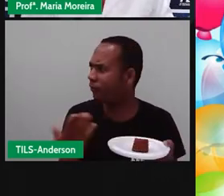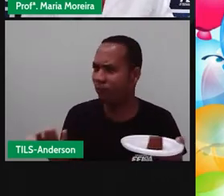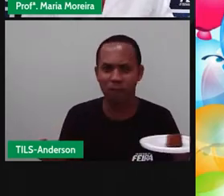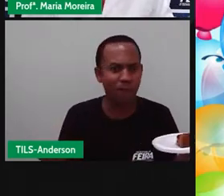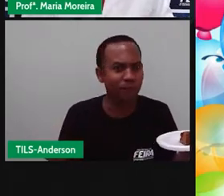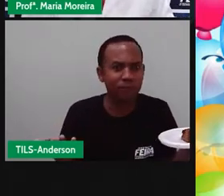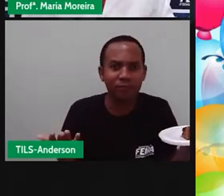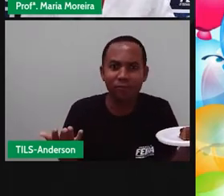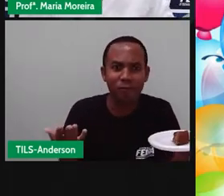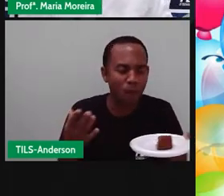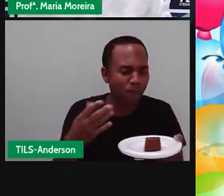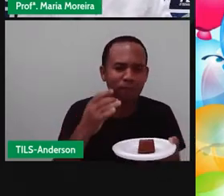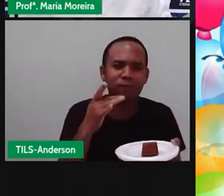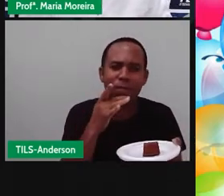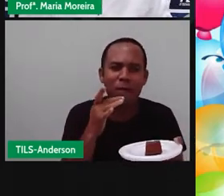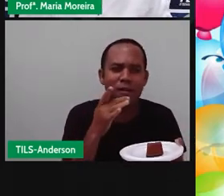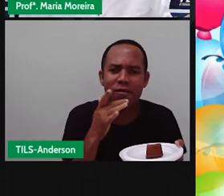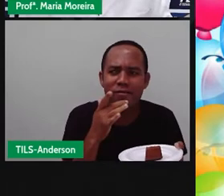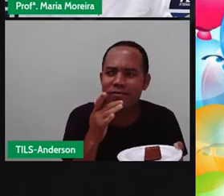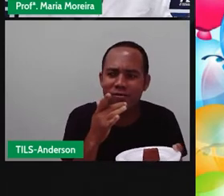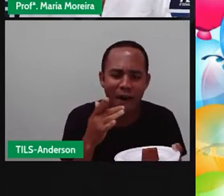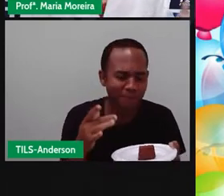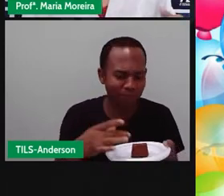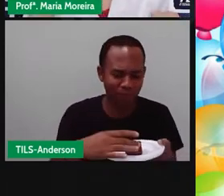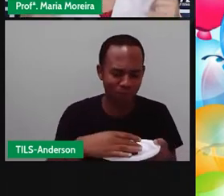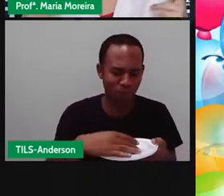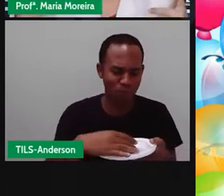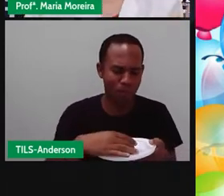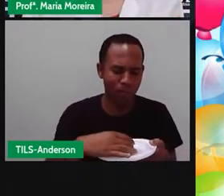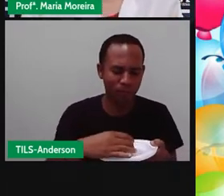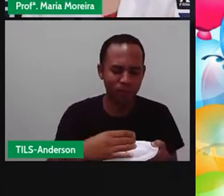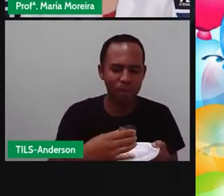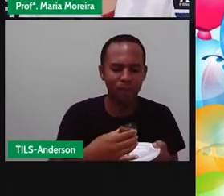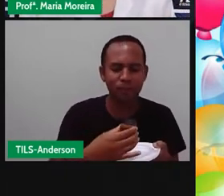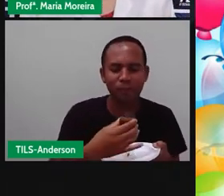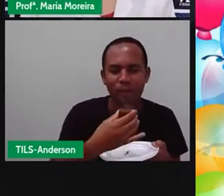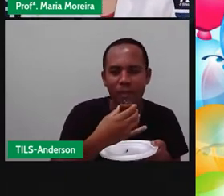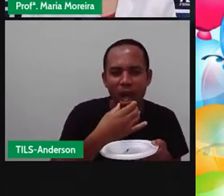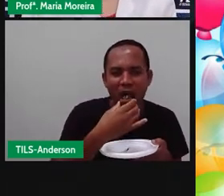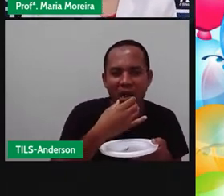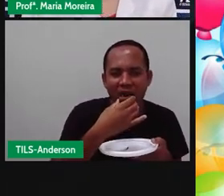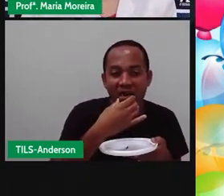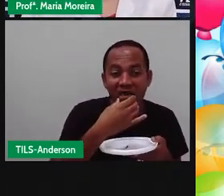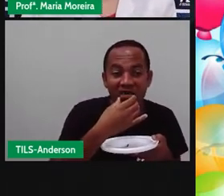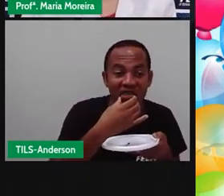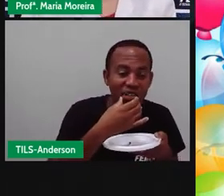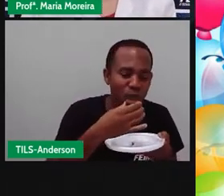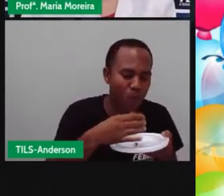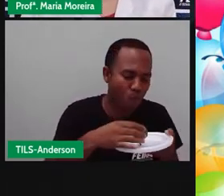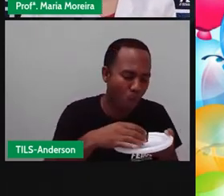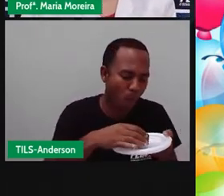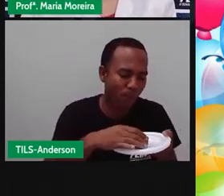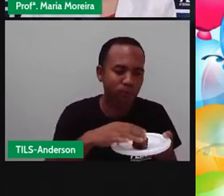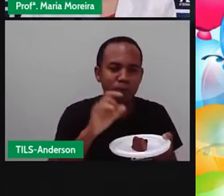Anderson? Tá gostoso? E você nem imagina qual é o assunto da nossa aula